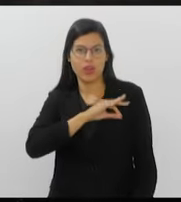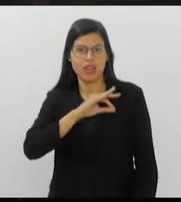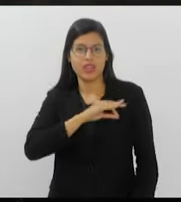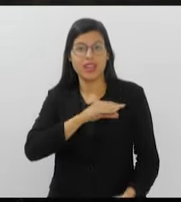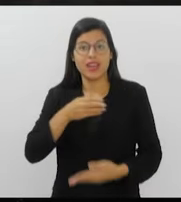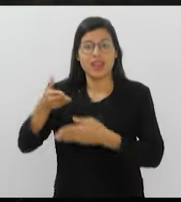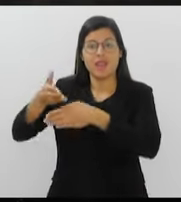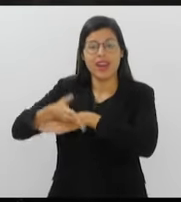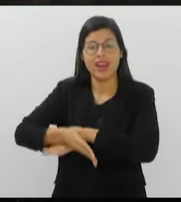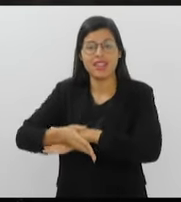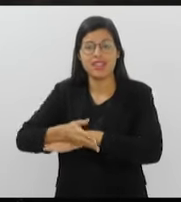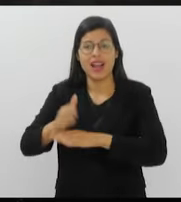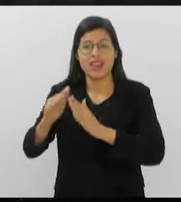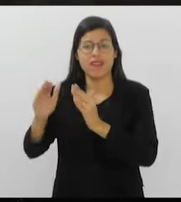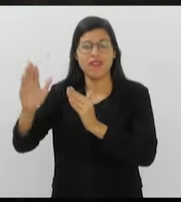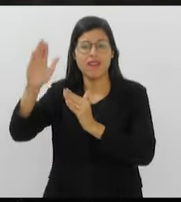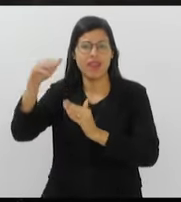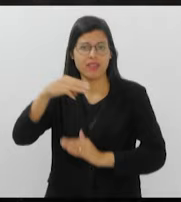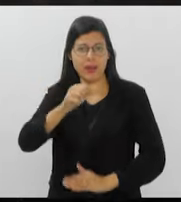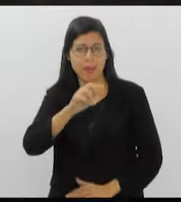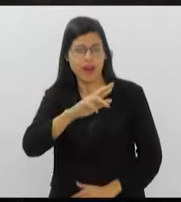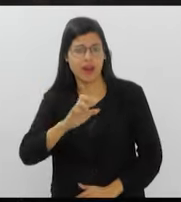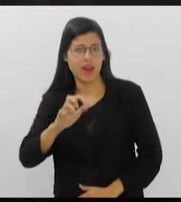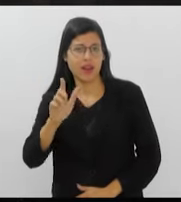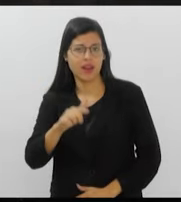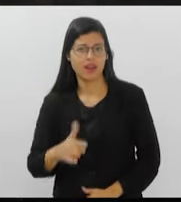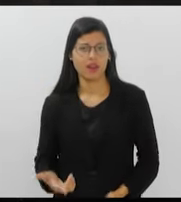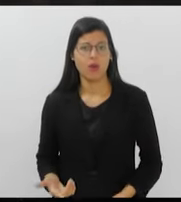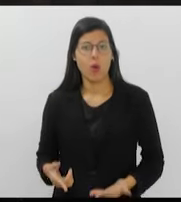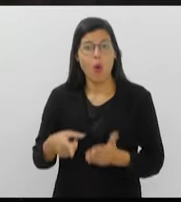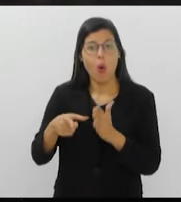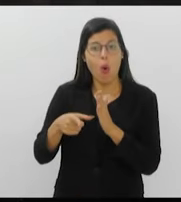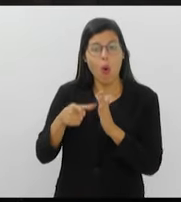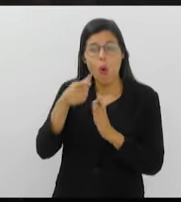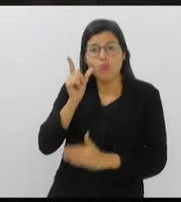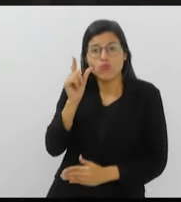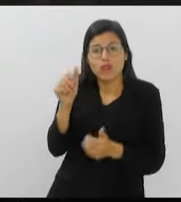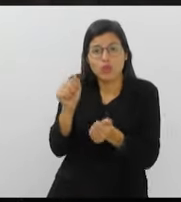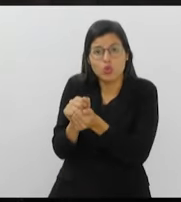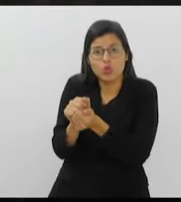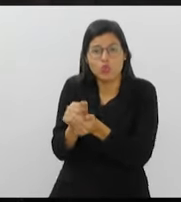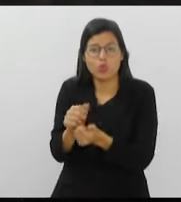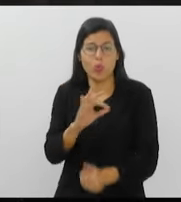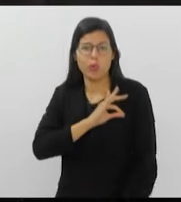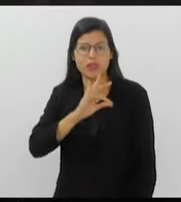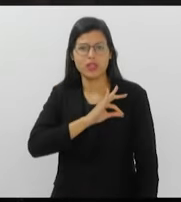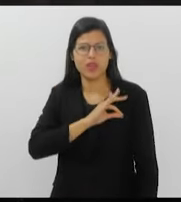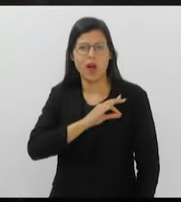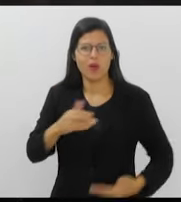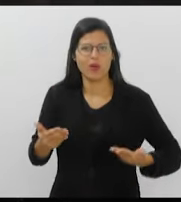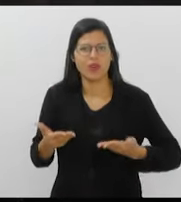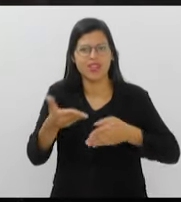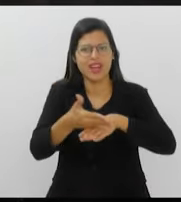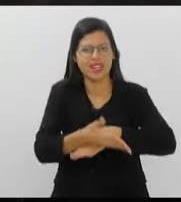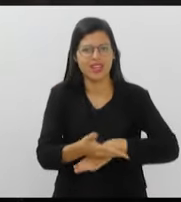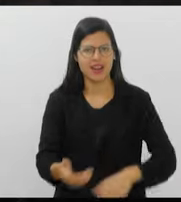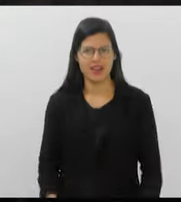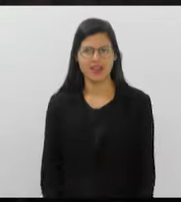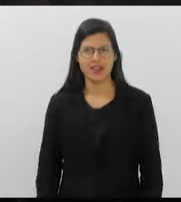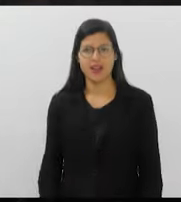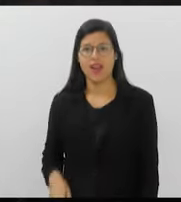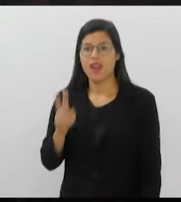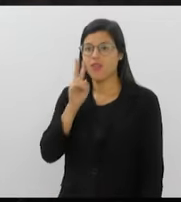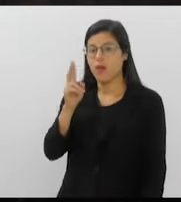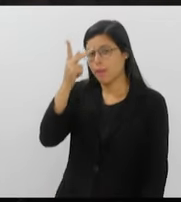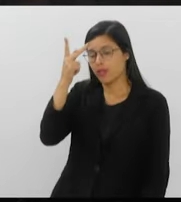Maré. Um polícia que ontem estava com o sargento do lado dele. E hoje ele vai para lá. Aí ele vê um cara com um